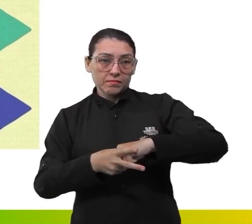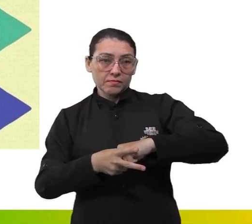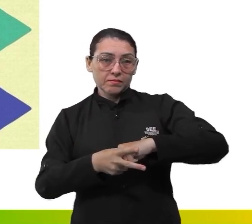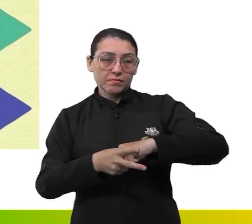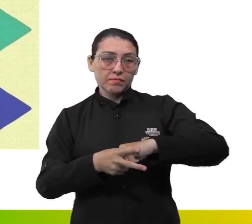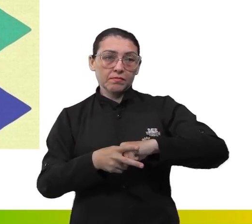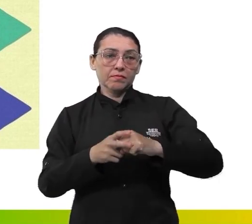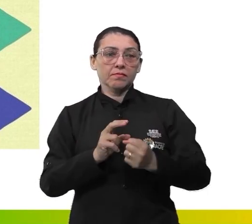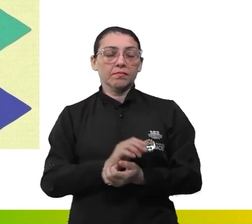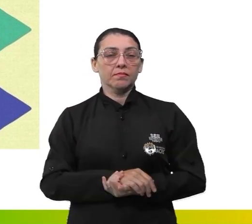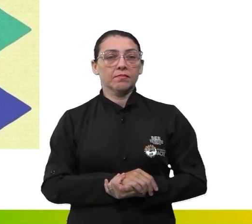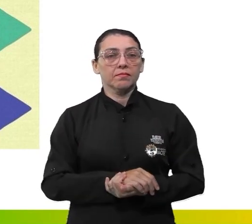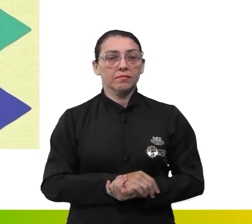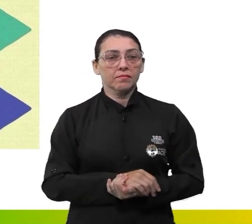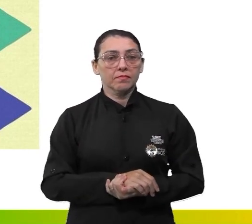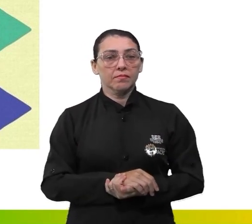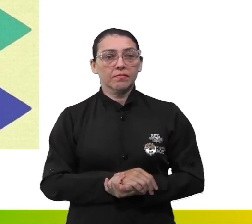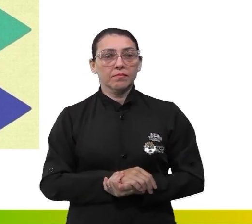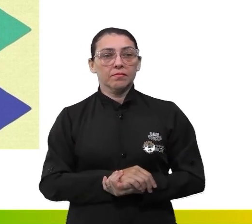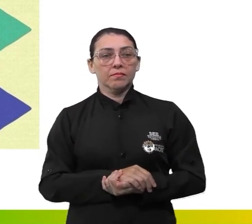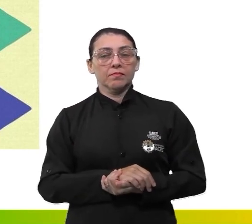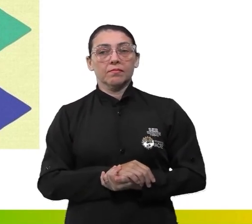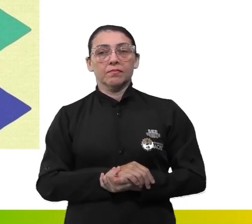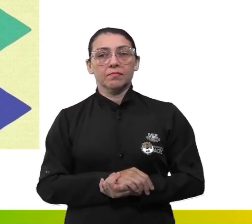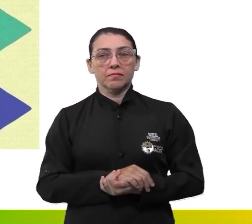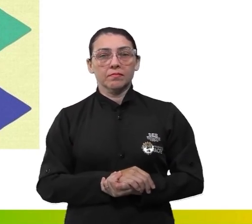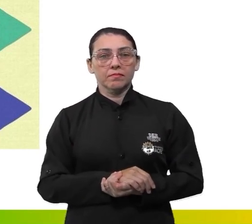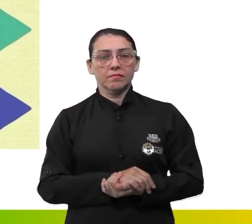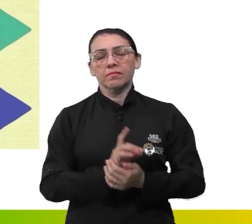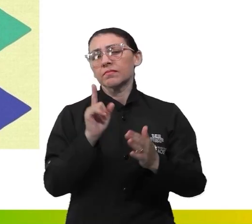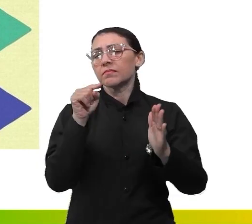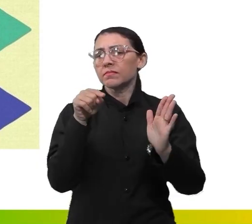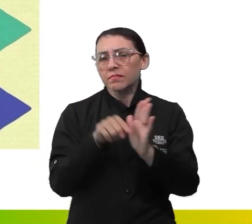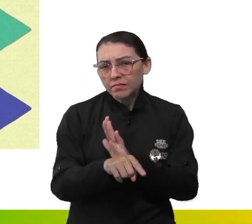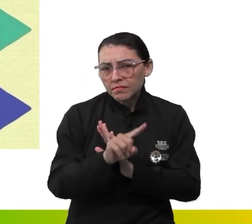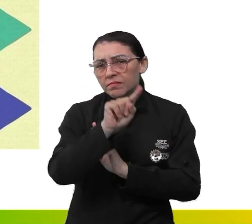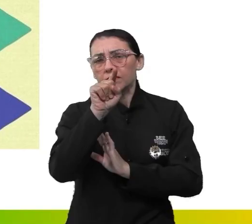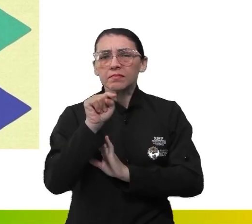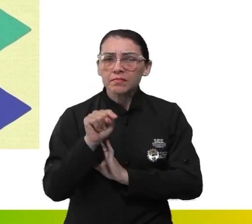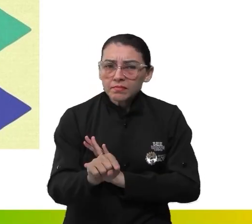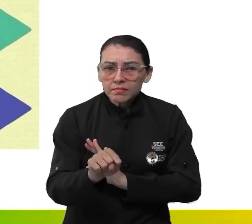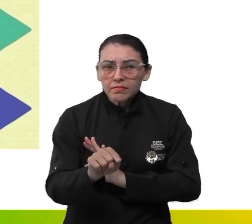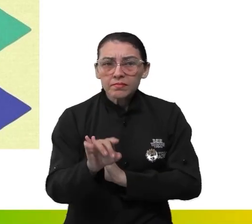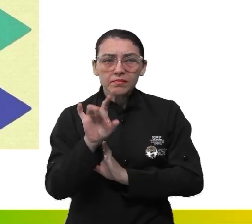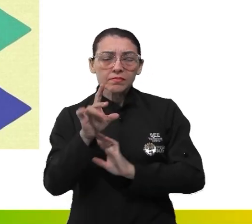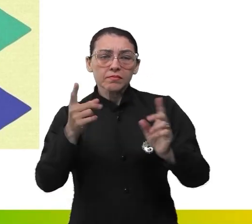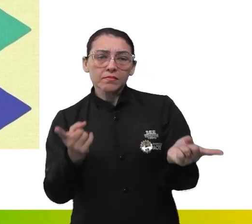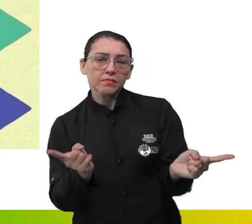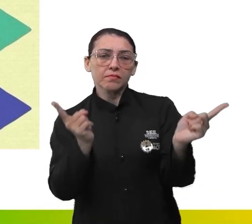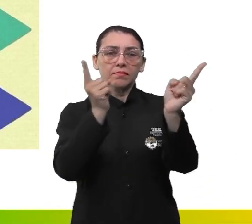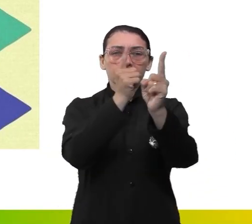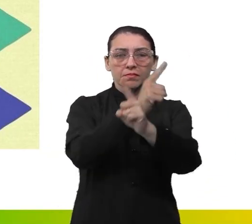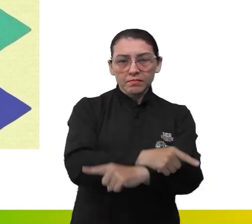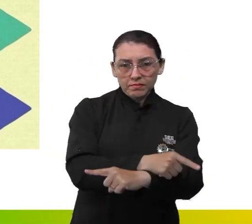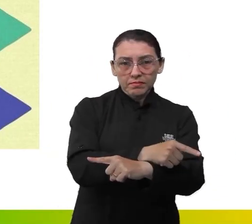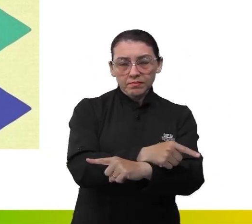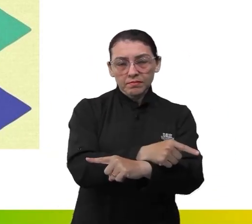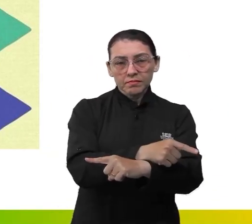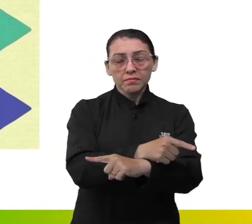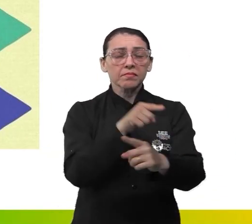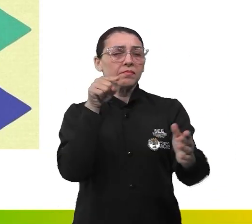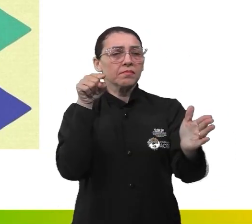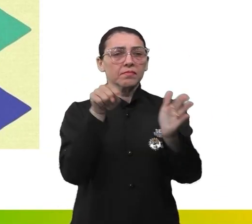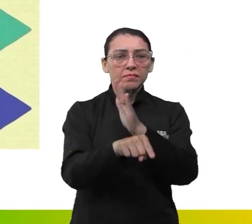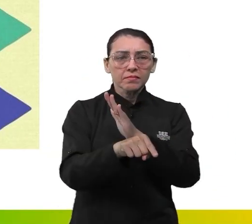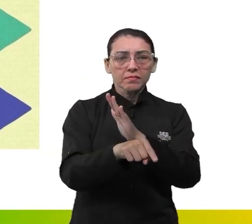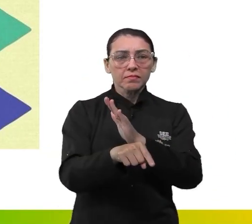o ing. Na frase interrogativa, eu vou somente inverter a ordem da